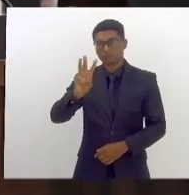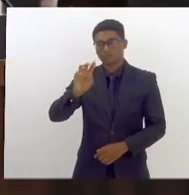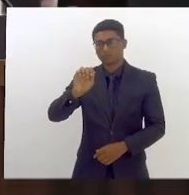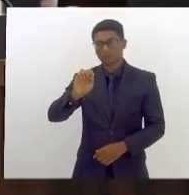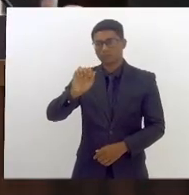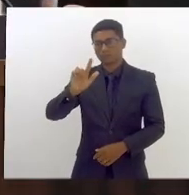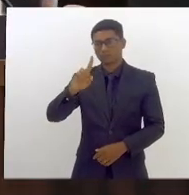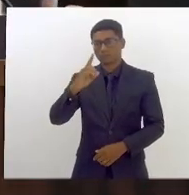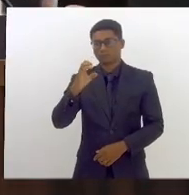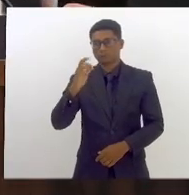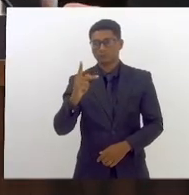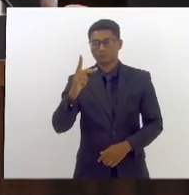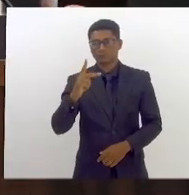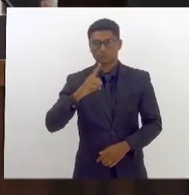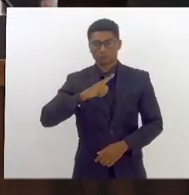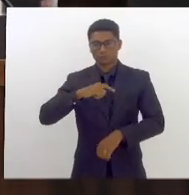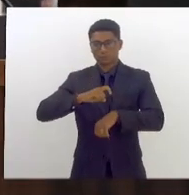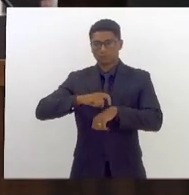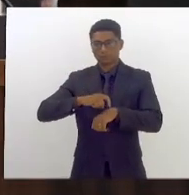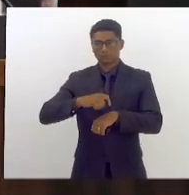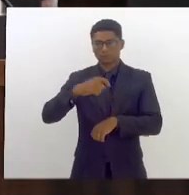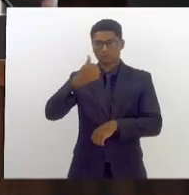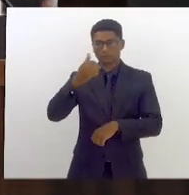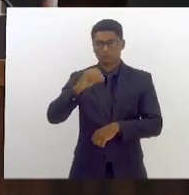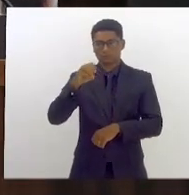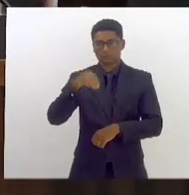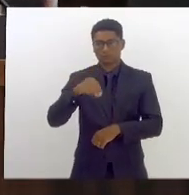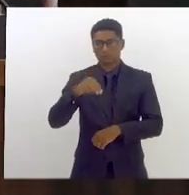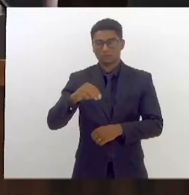de 10 minutos no tempo regimental